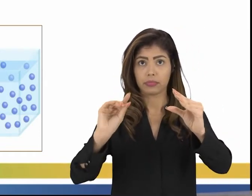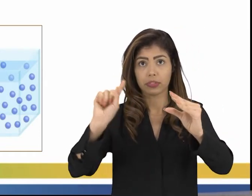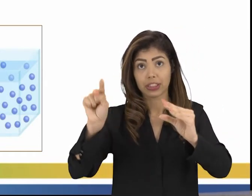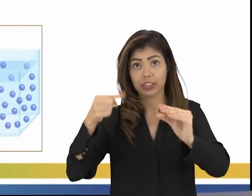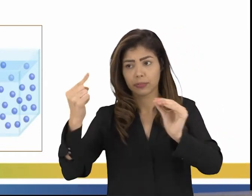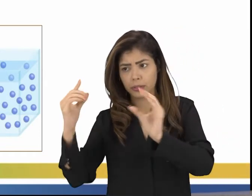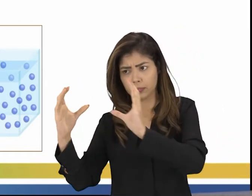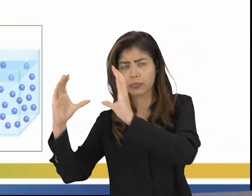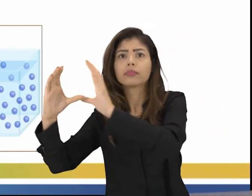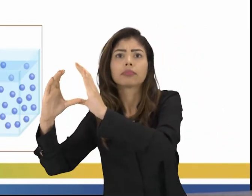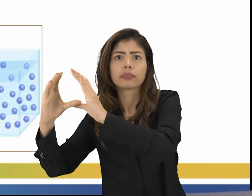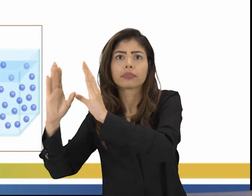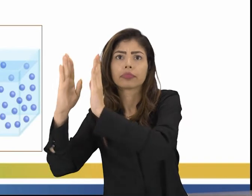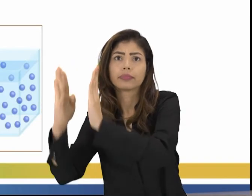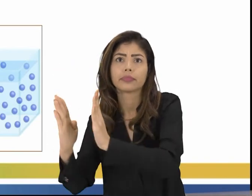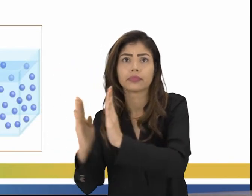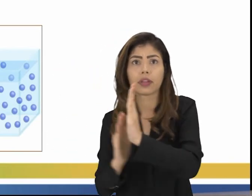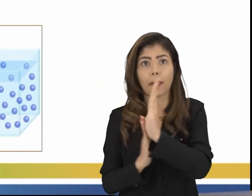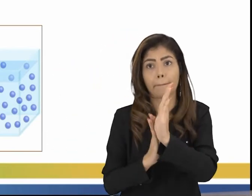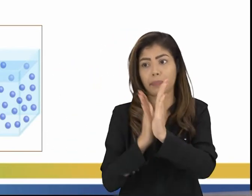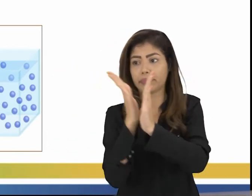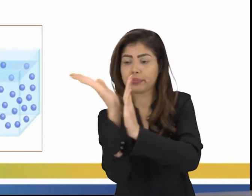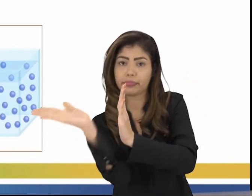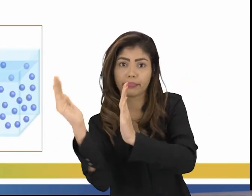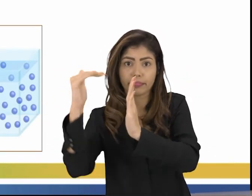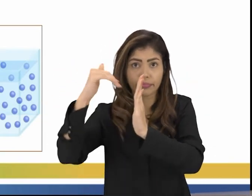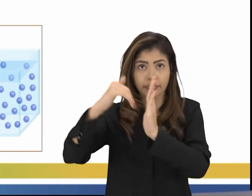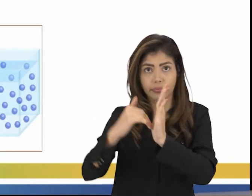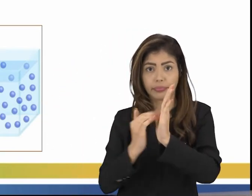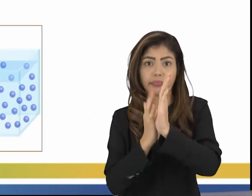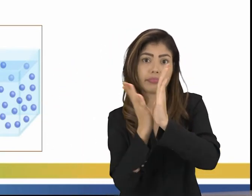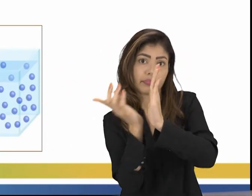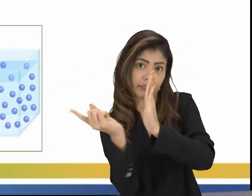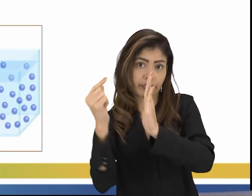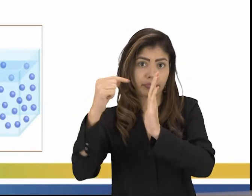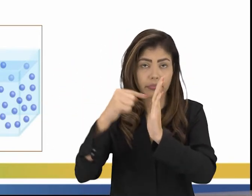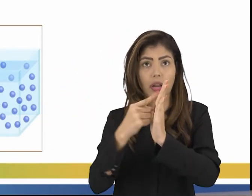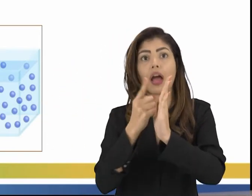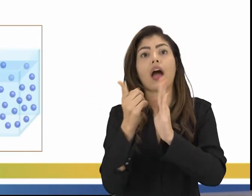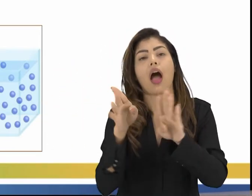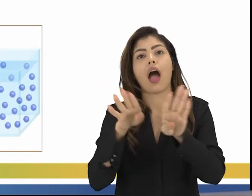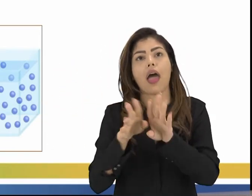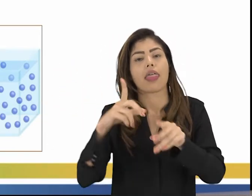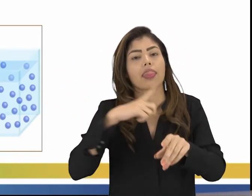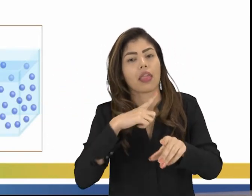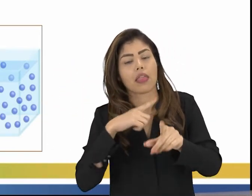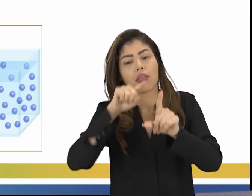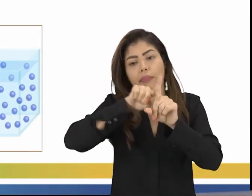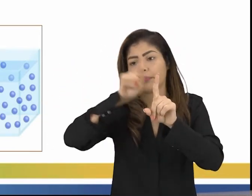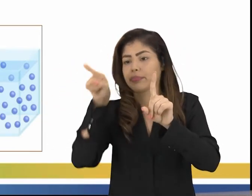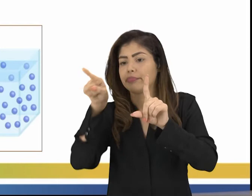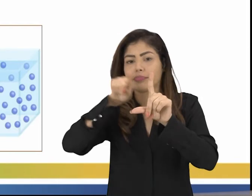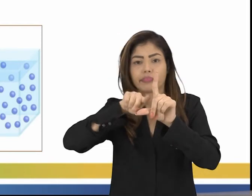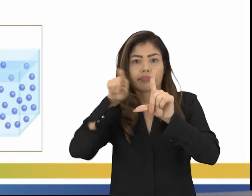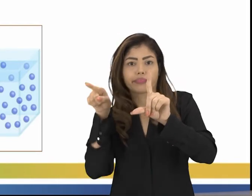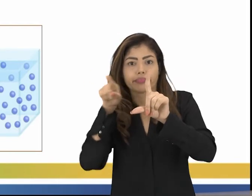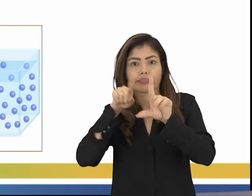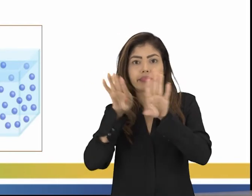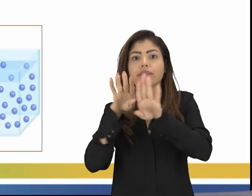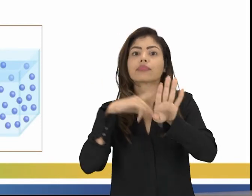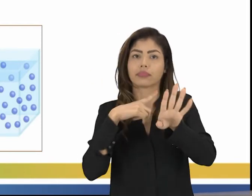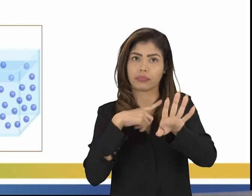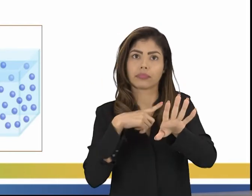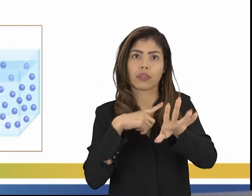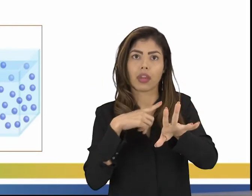mais concentrada. Então a água passa da solução mais diluída para a solução mais concentrada, havendo então uma migração do solvente devido